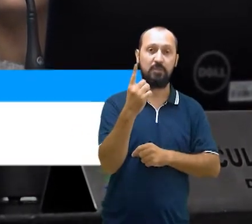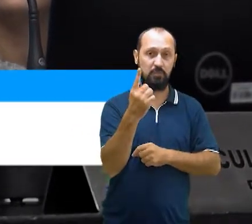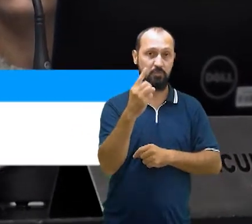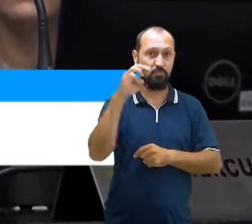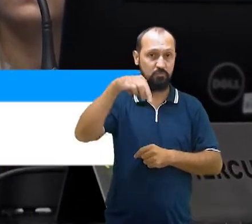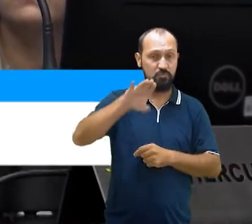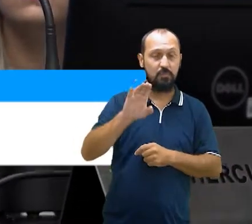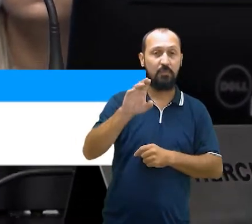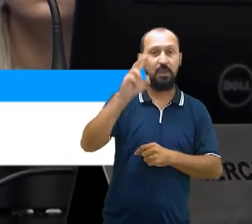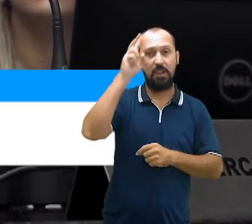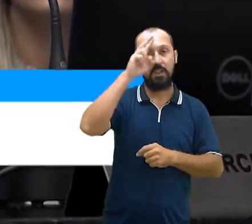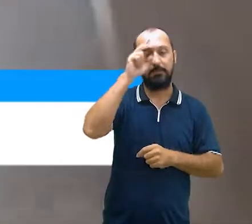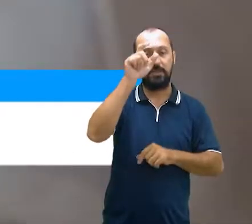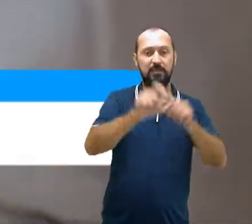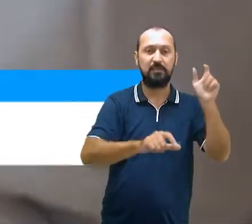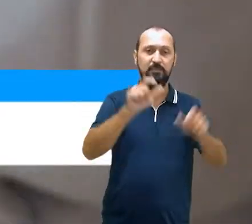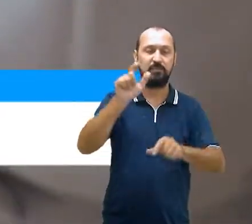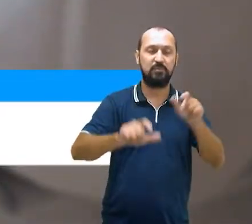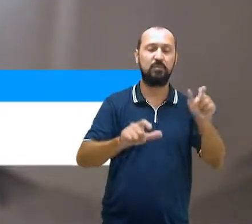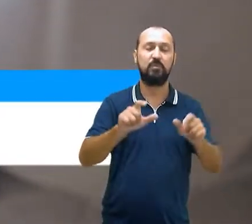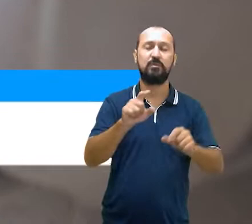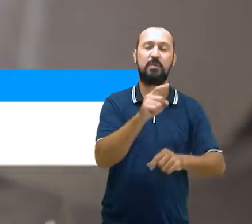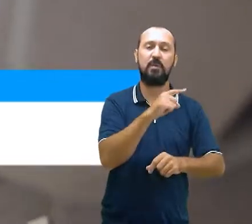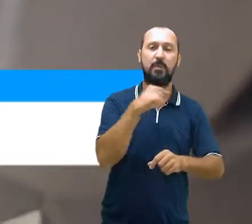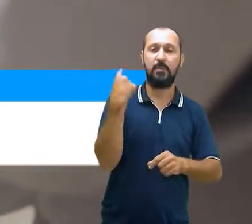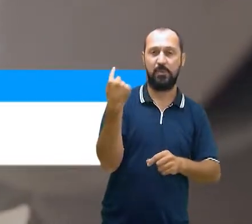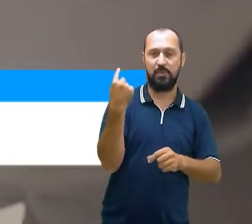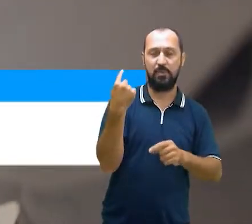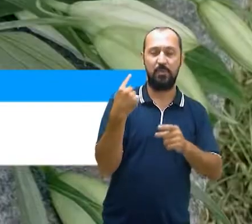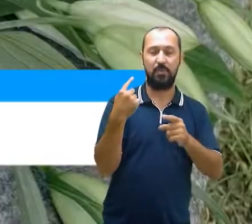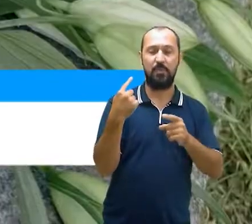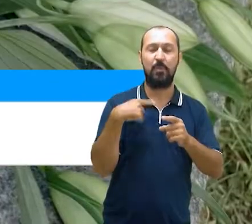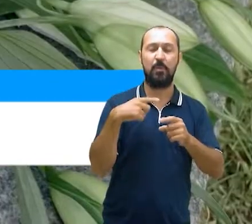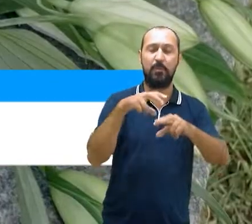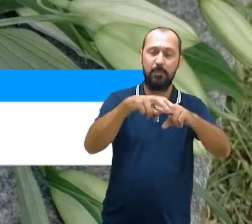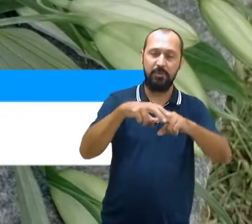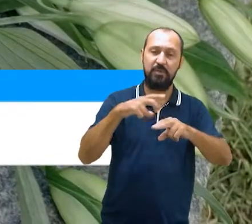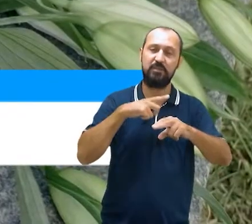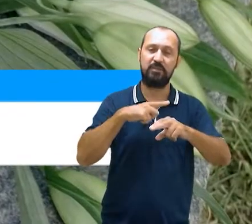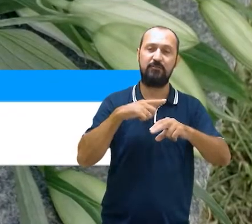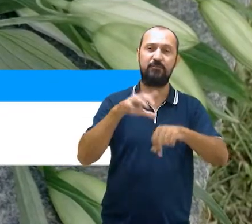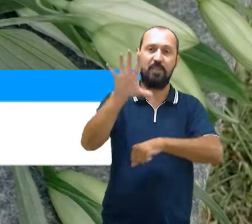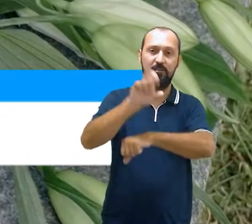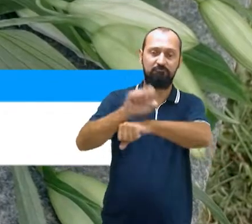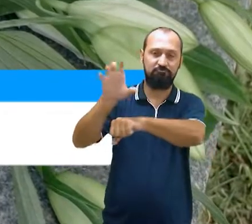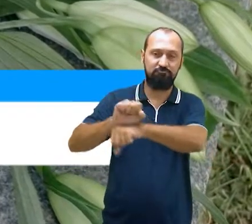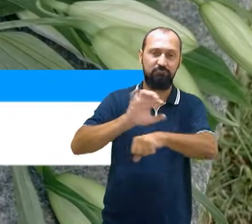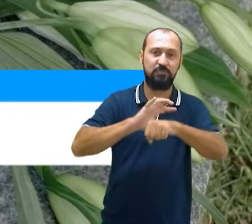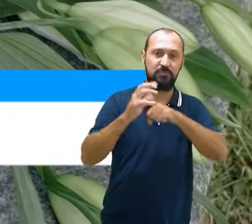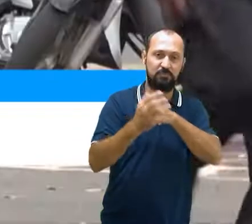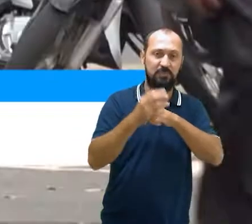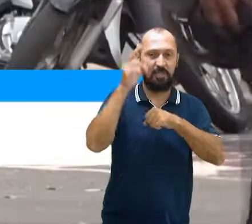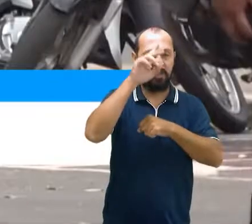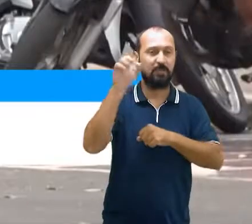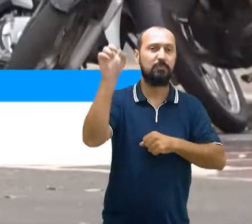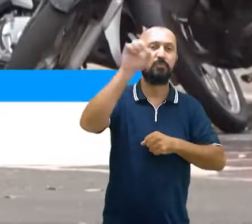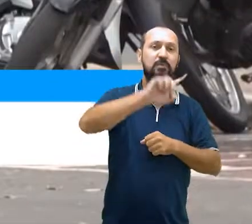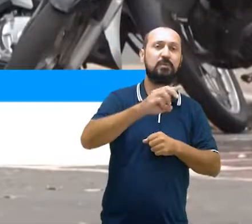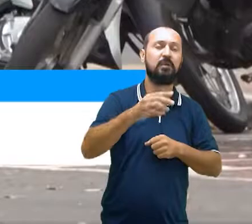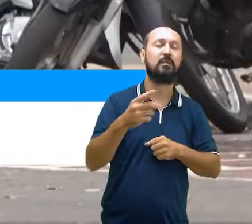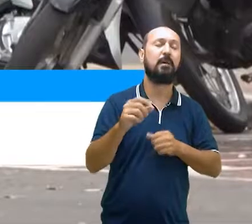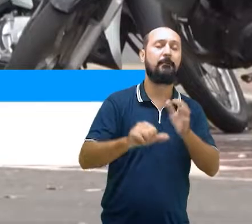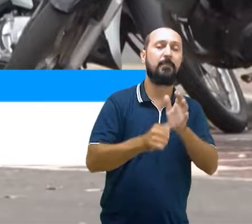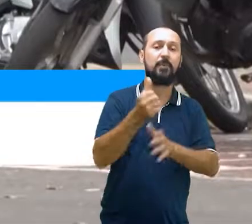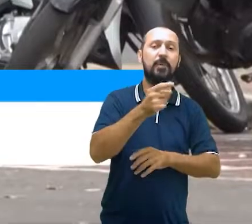31 de março passa a ser dedicado à memória dos cidadãos que faleceram em decorrência da pandemia de Covid-19. A data faz